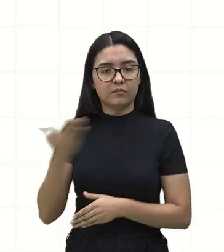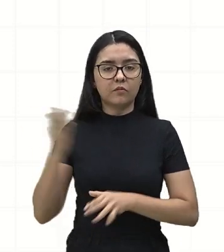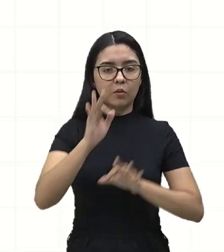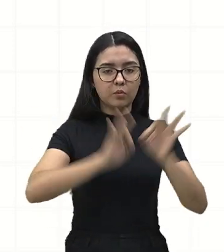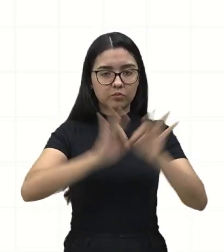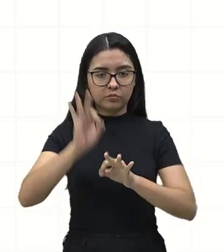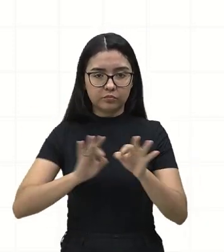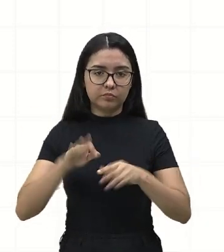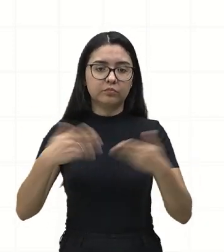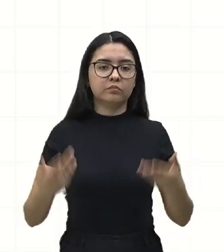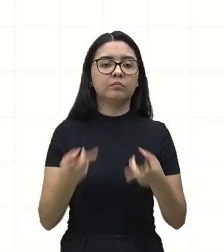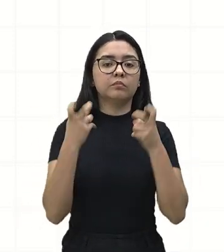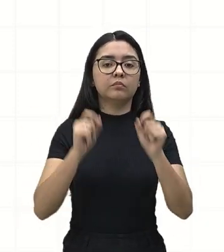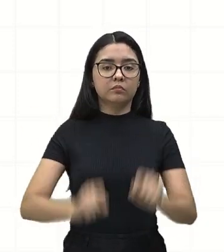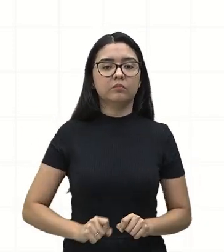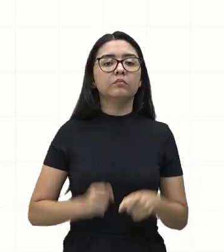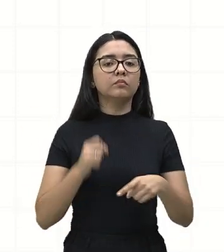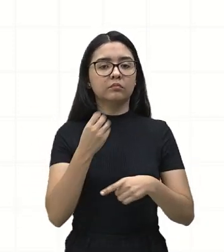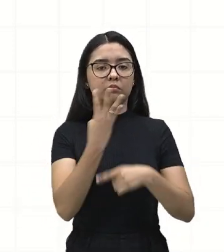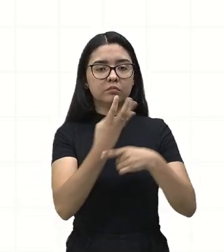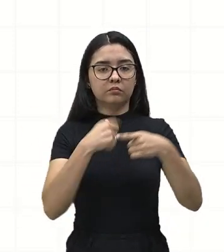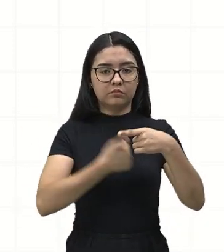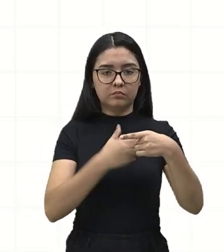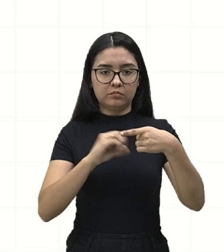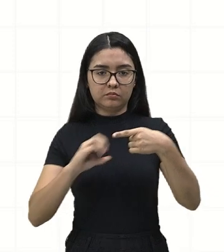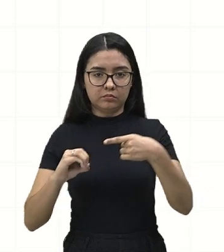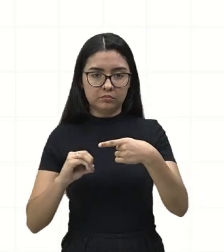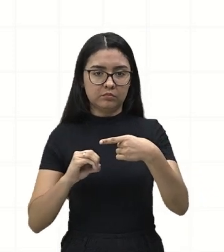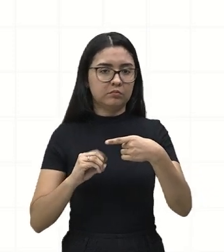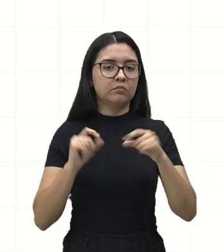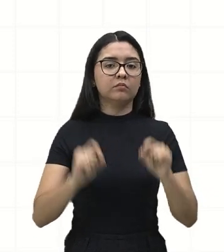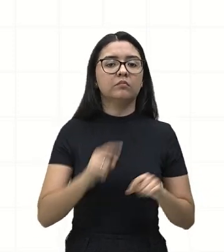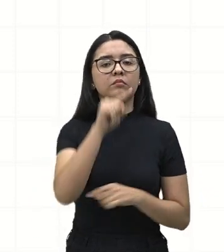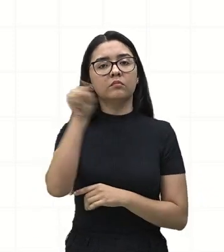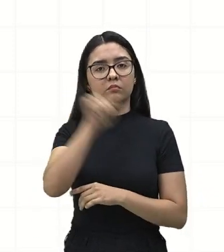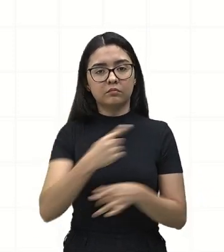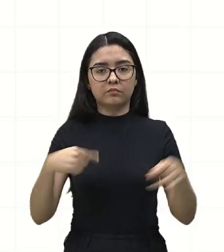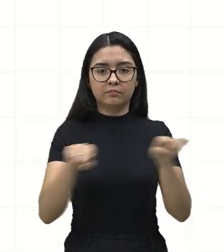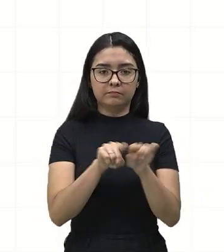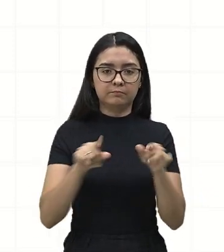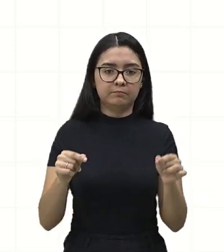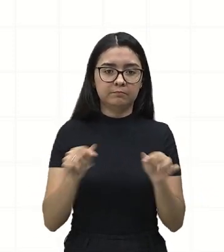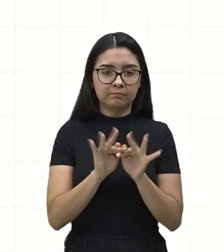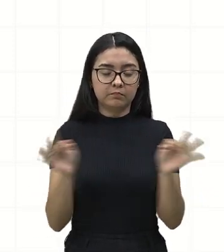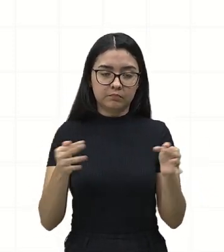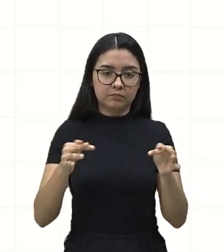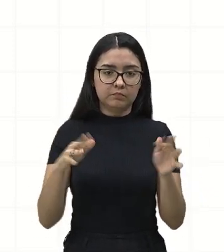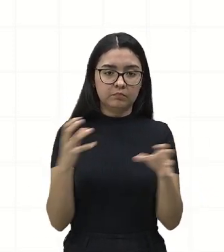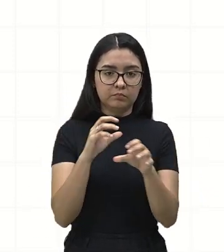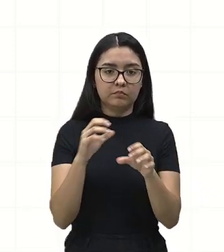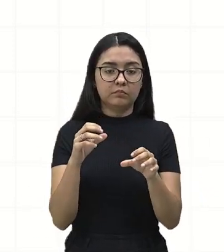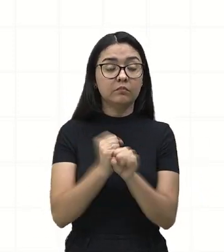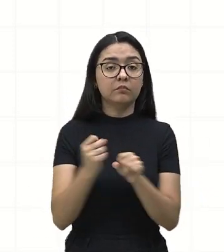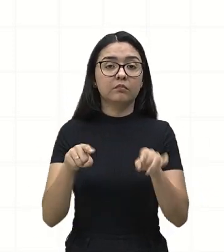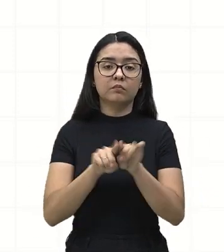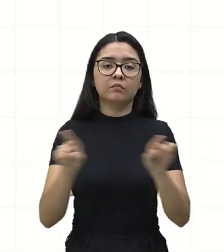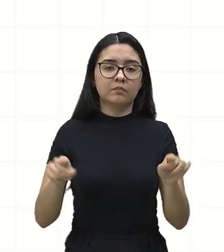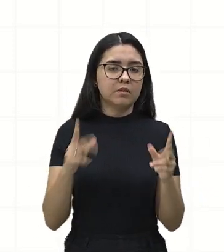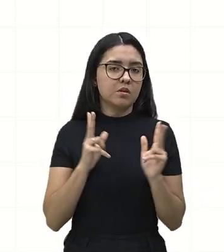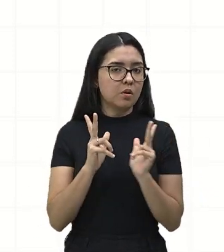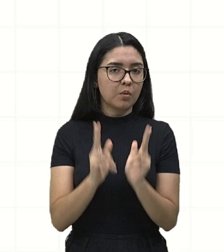fazer o produto dos meios pelos extremos. 40x, aqui ele não simplificou, né? Eu não simplifiquei, mas a ideia vai ser a